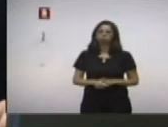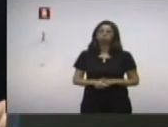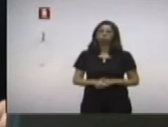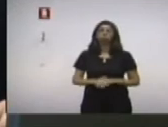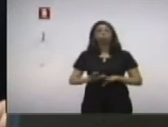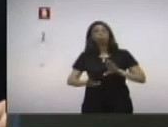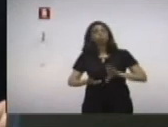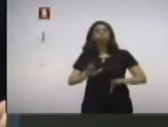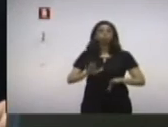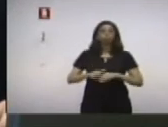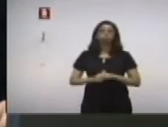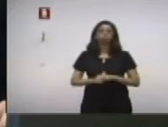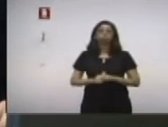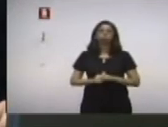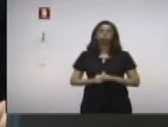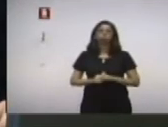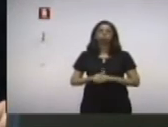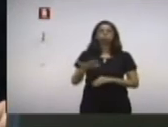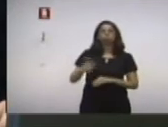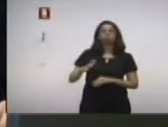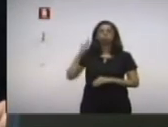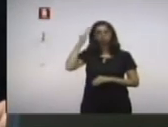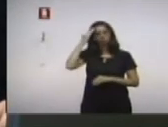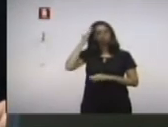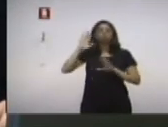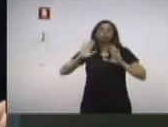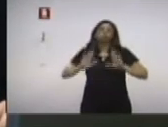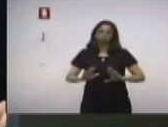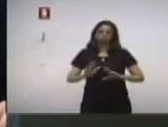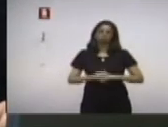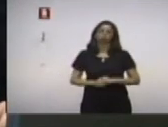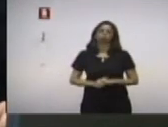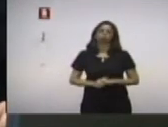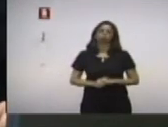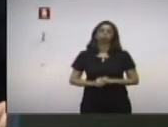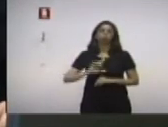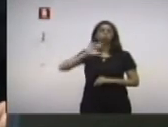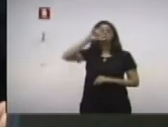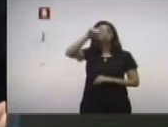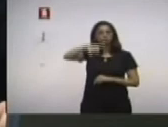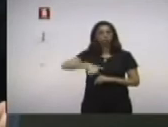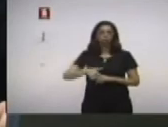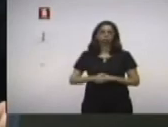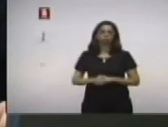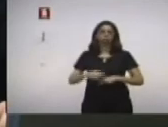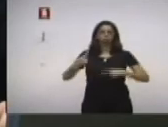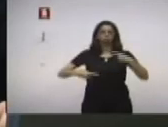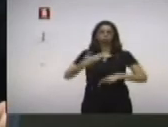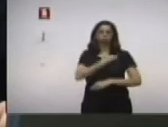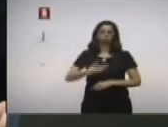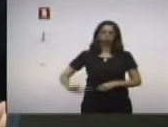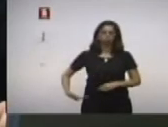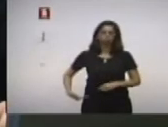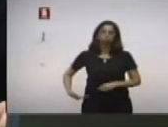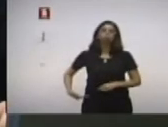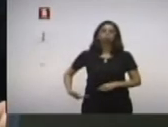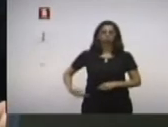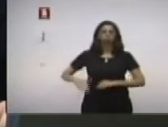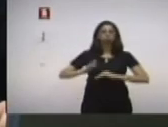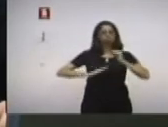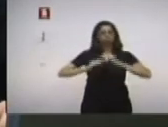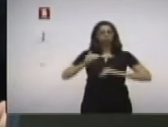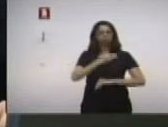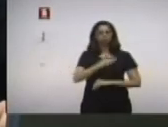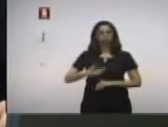o teórico a mente razoáveis mais após a implementação das políticas públicas no que